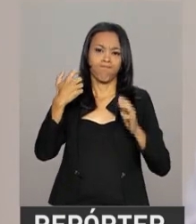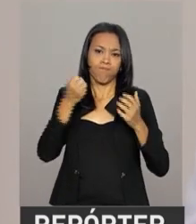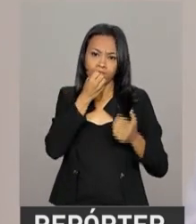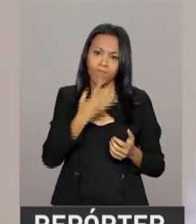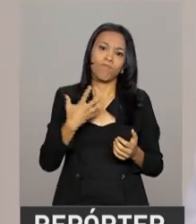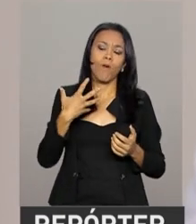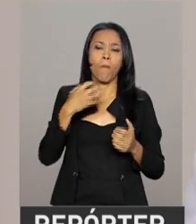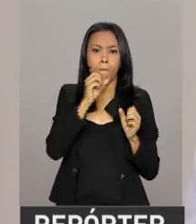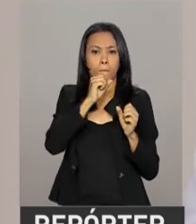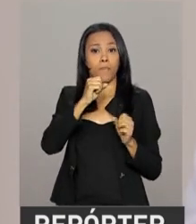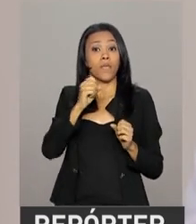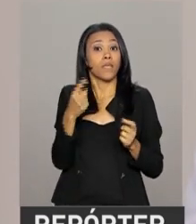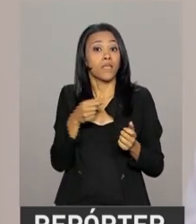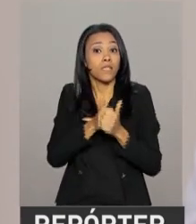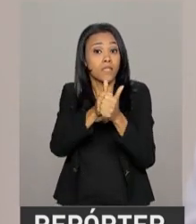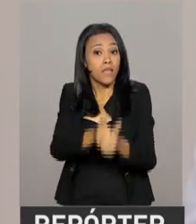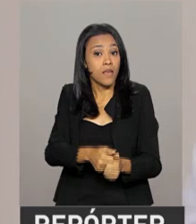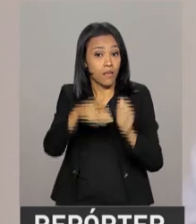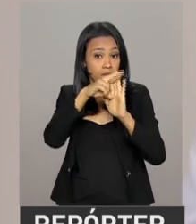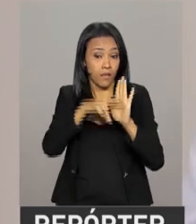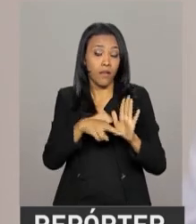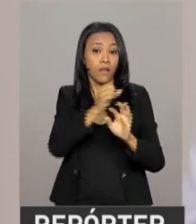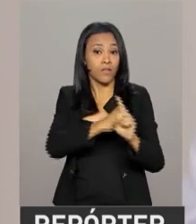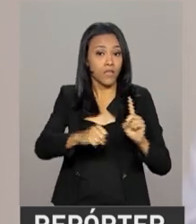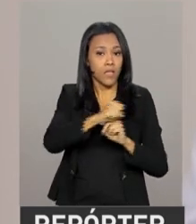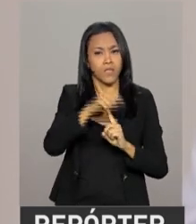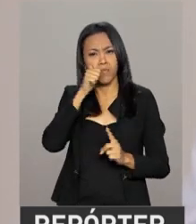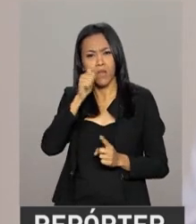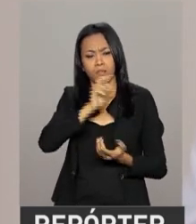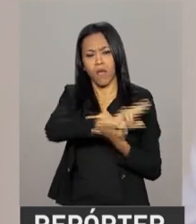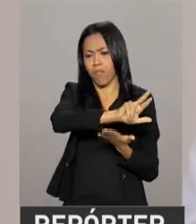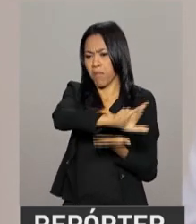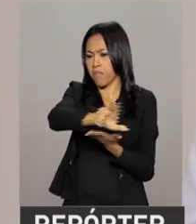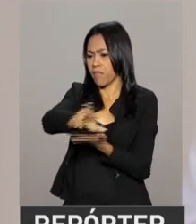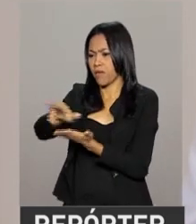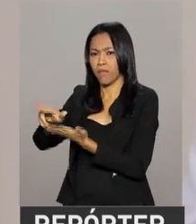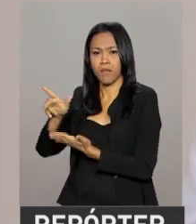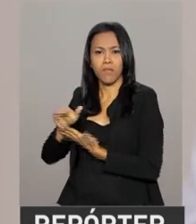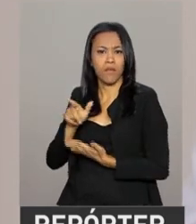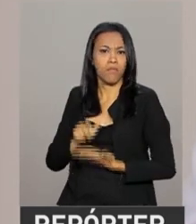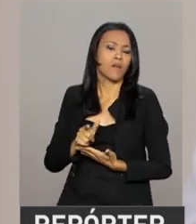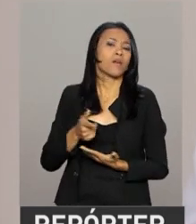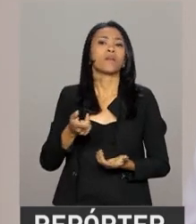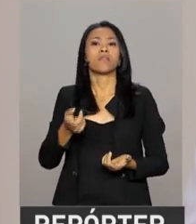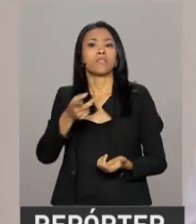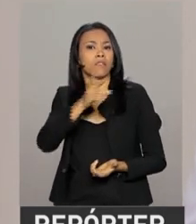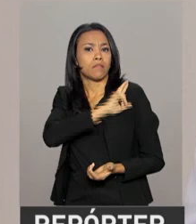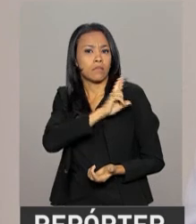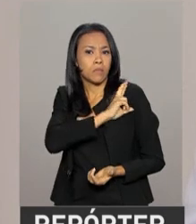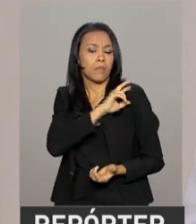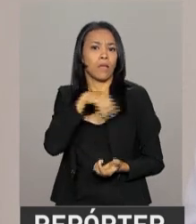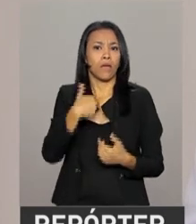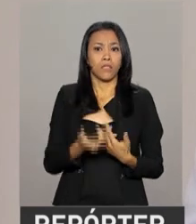que segue o padrão de nossa sociedade onde elas assumem de maneira crescente cargos e funções de relevância